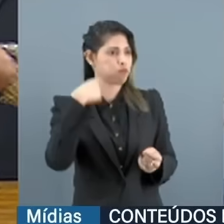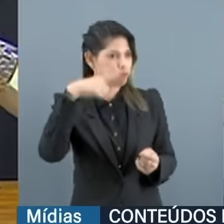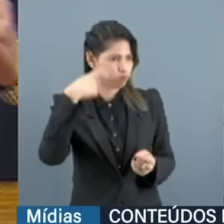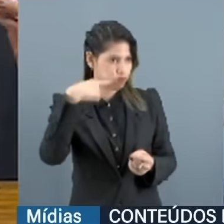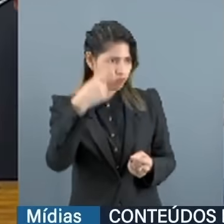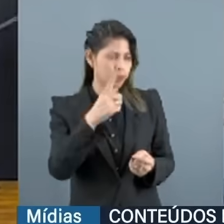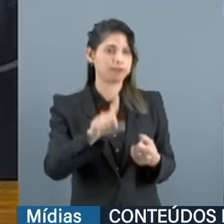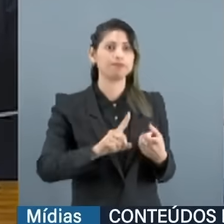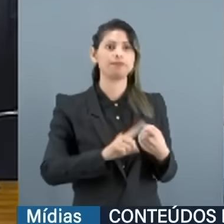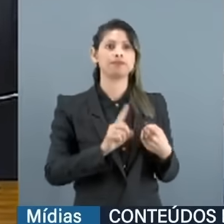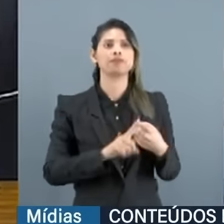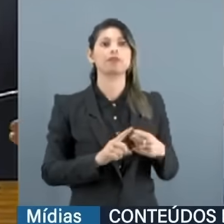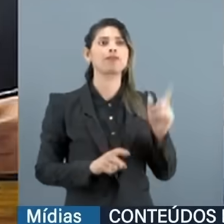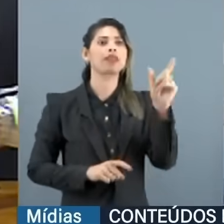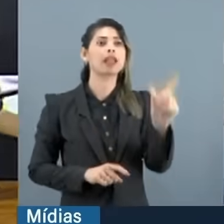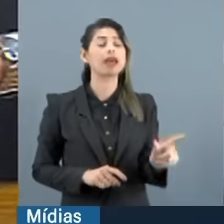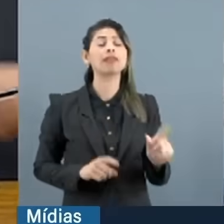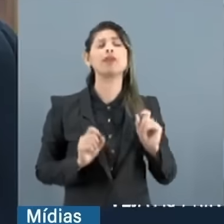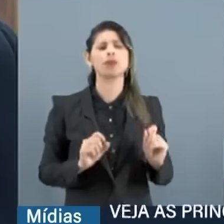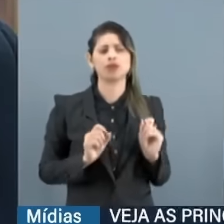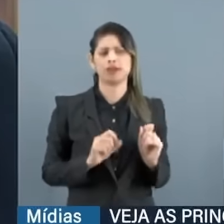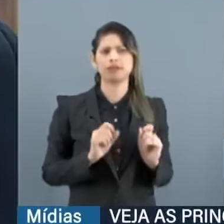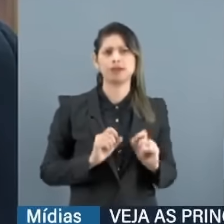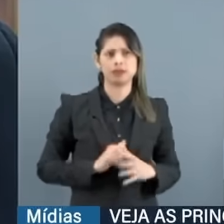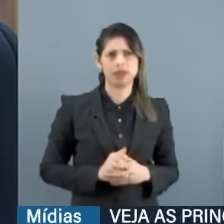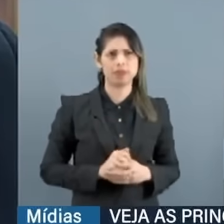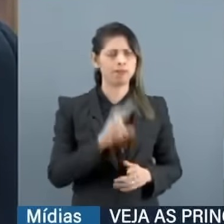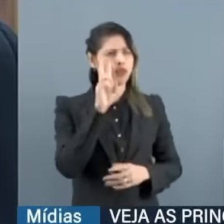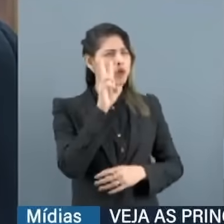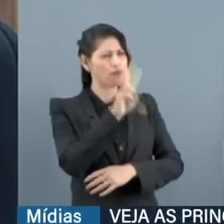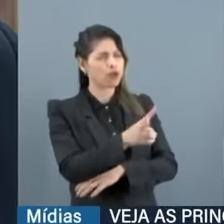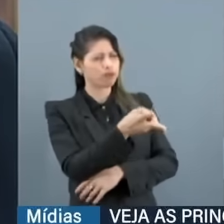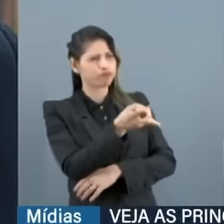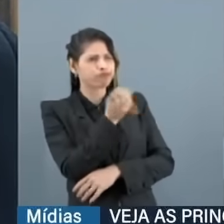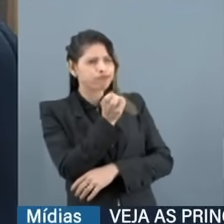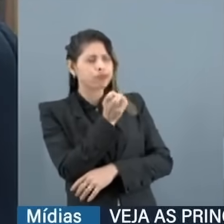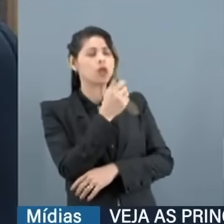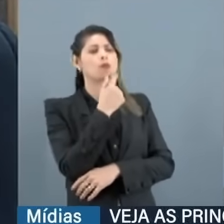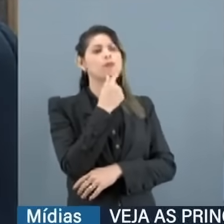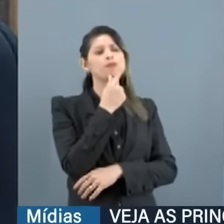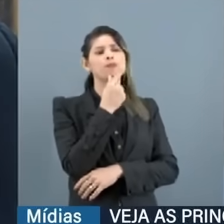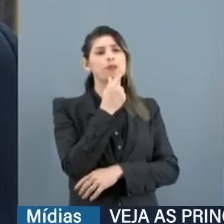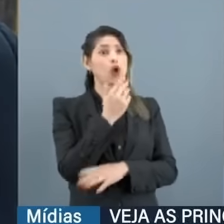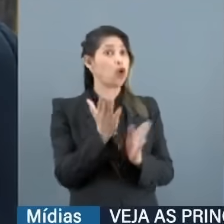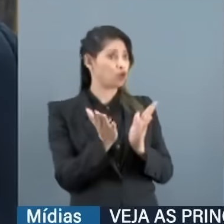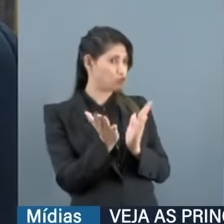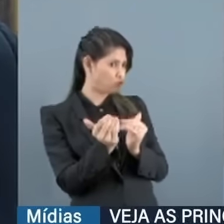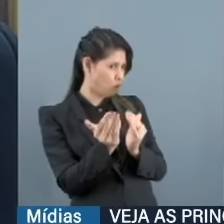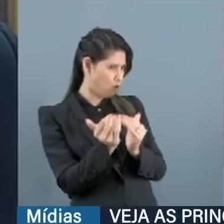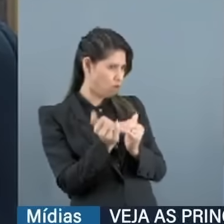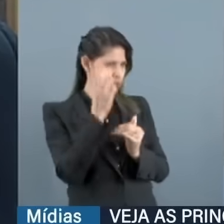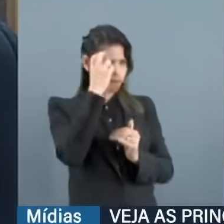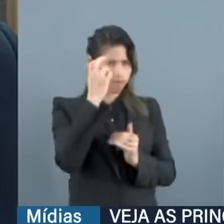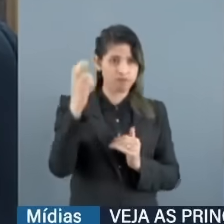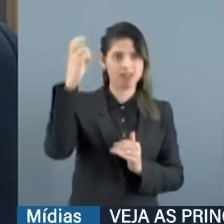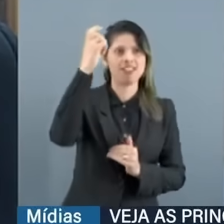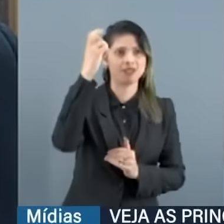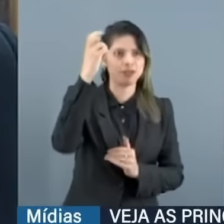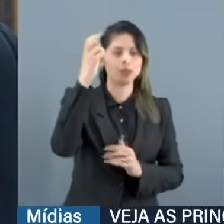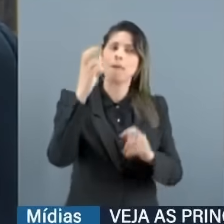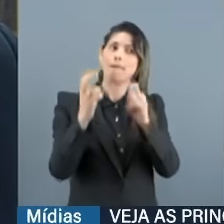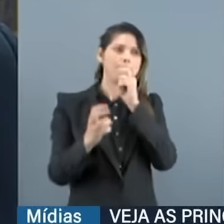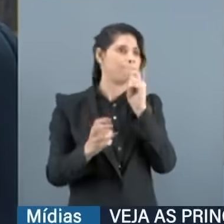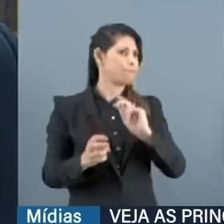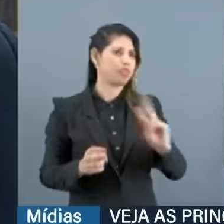Seu Walter, o que a gente está vendo aqui é um jovem, inteligente, mas não esperto, que foi para o